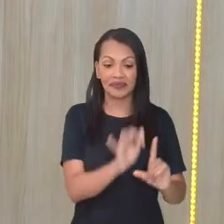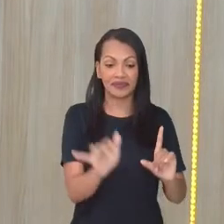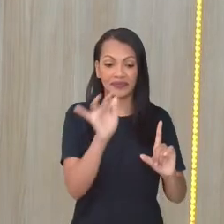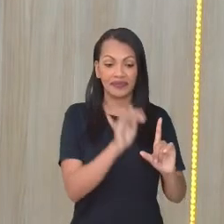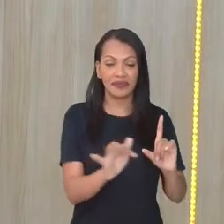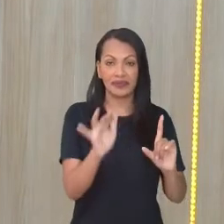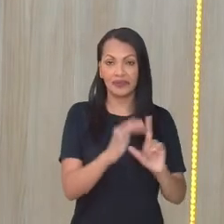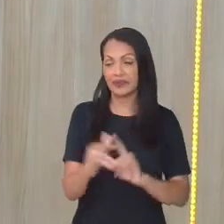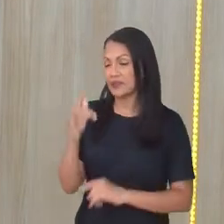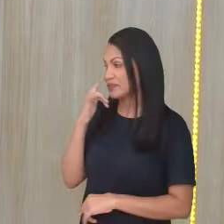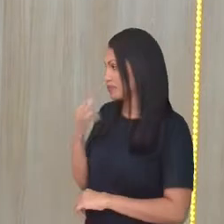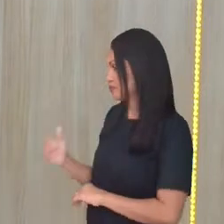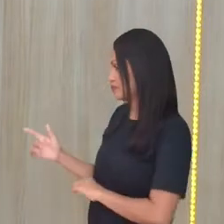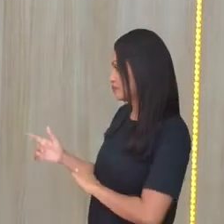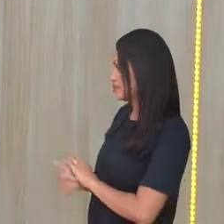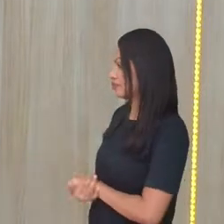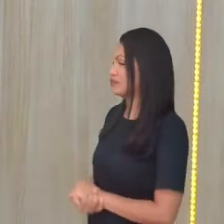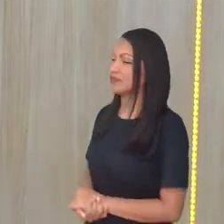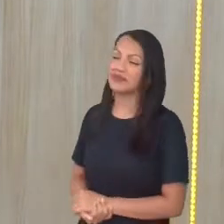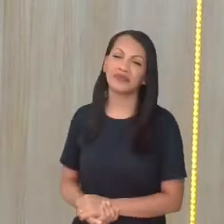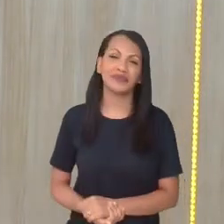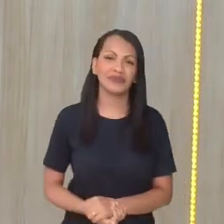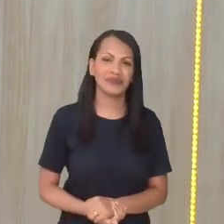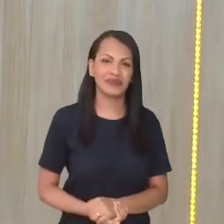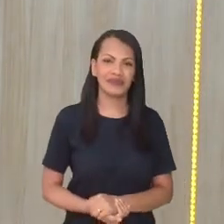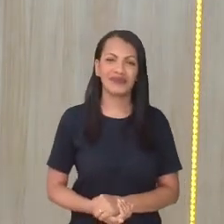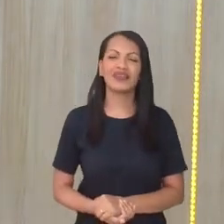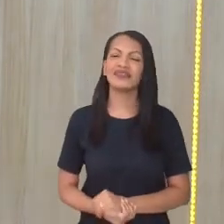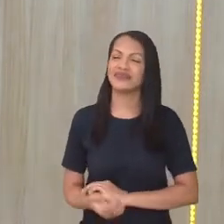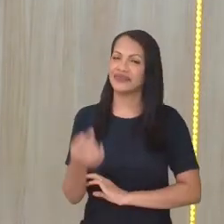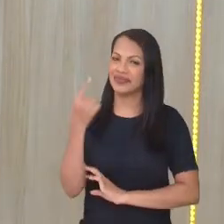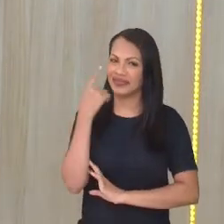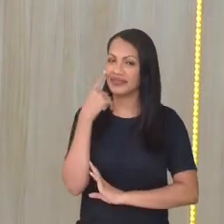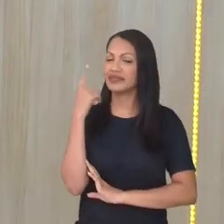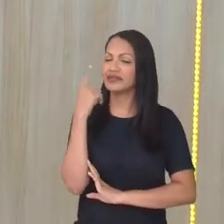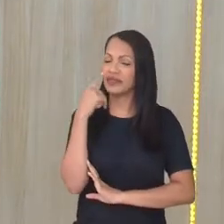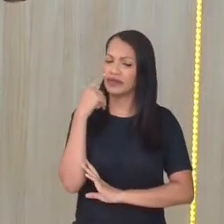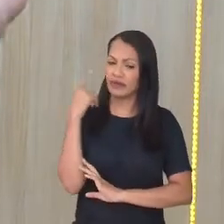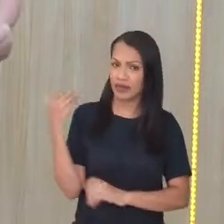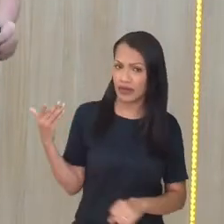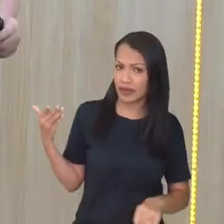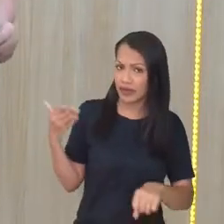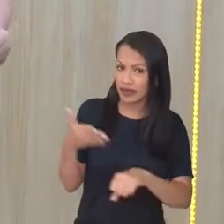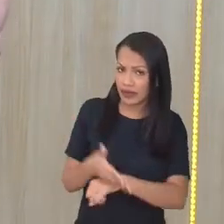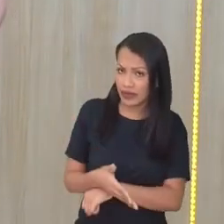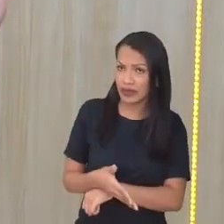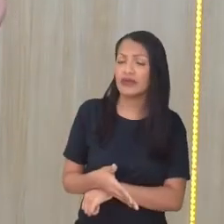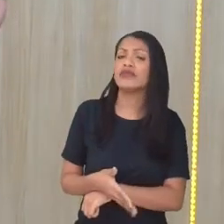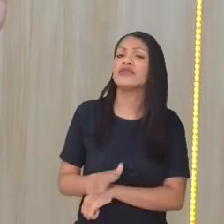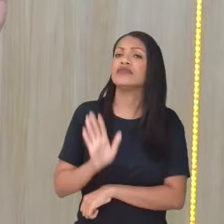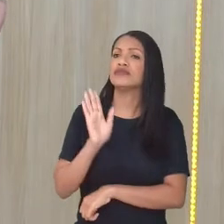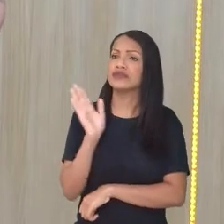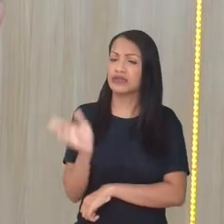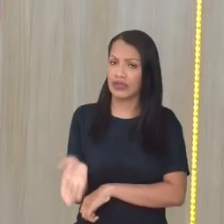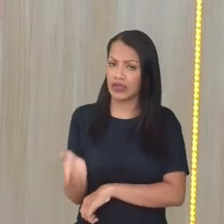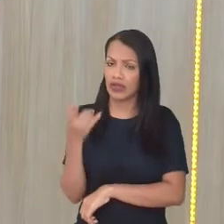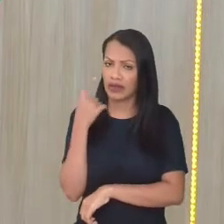QR Code. Ok. Aí vocês vão lá com a máquina, já